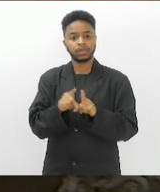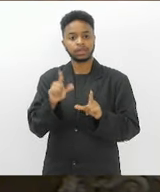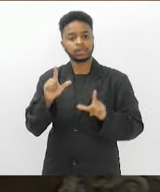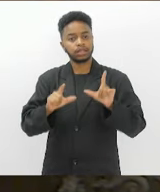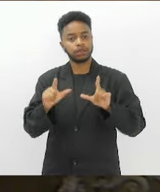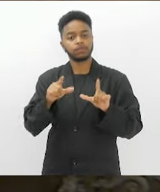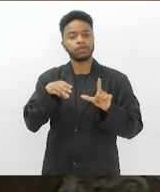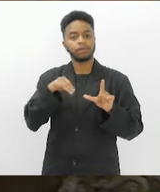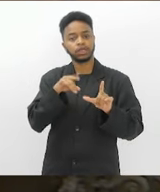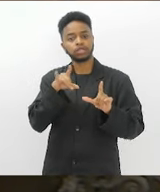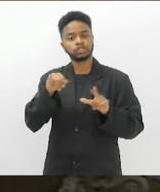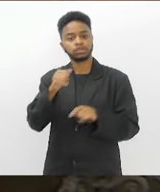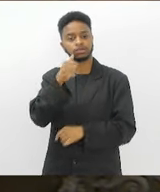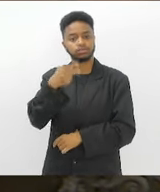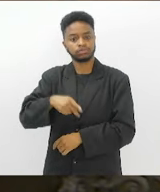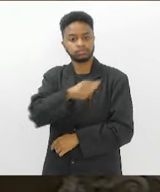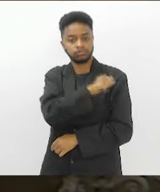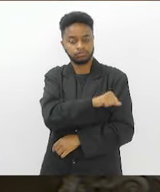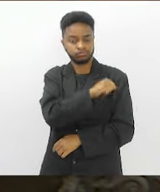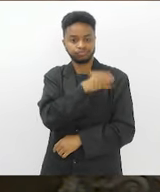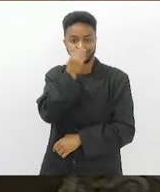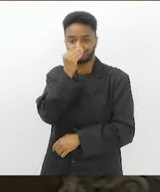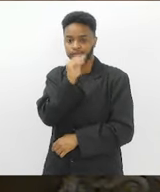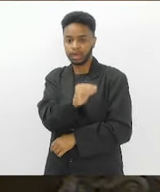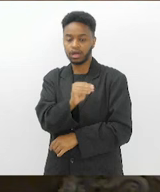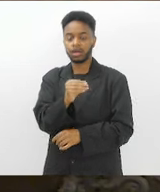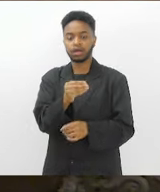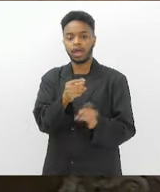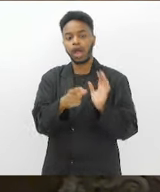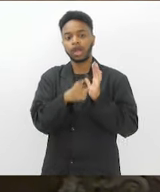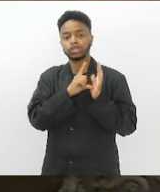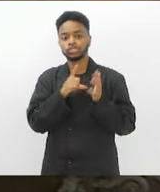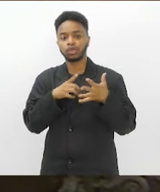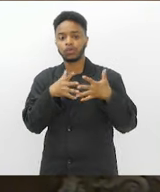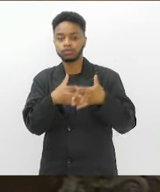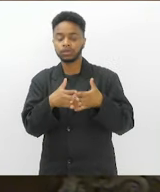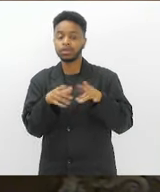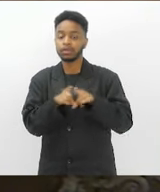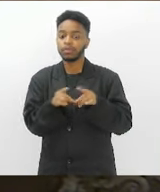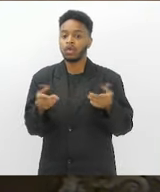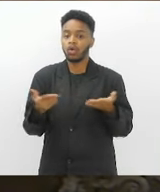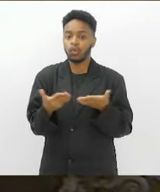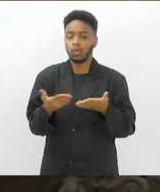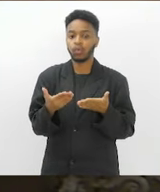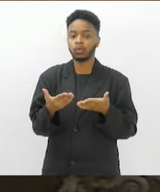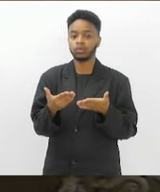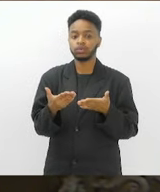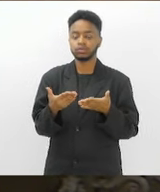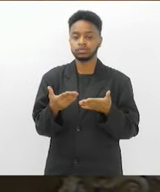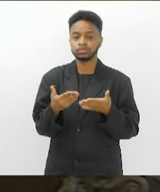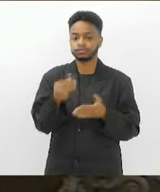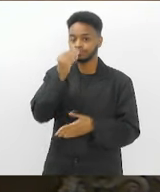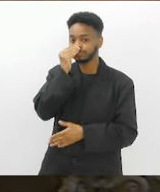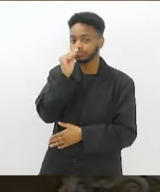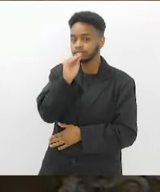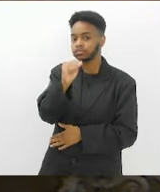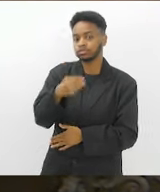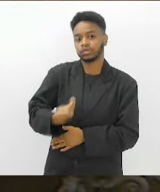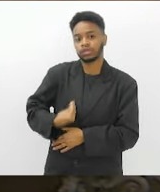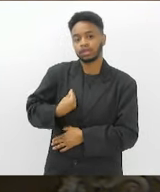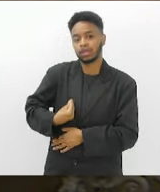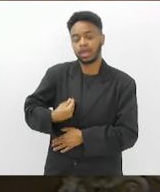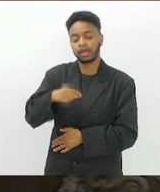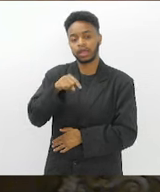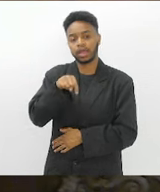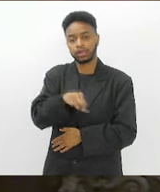as costas para o interior com a fusão. Ignoram até hoje a existência do Estado do Rio de Janeiro. Os jornais